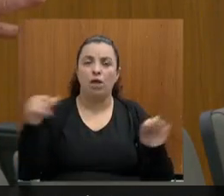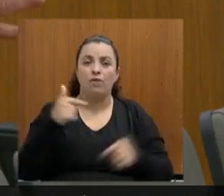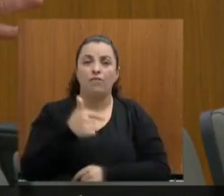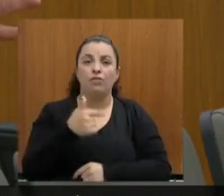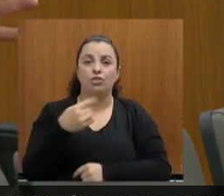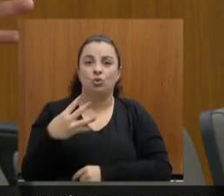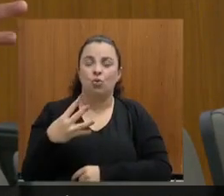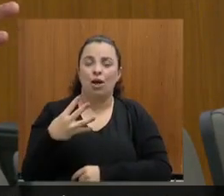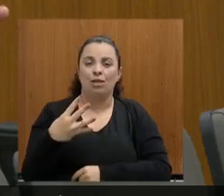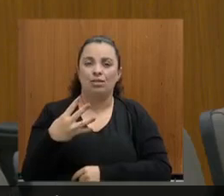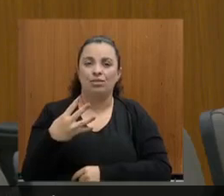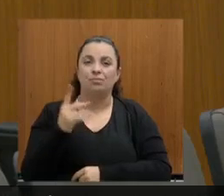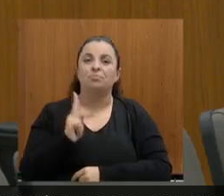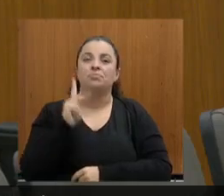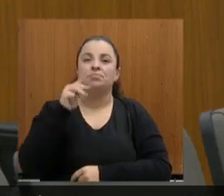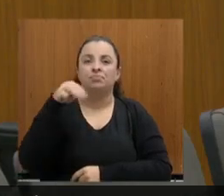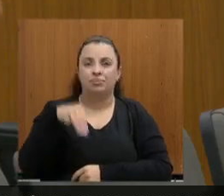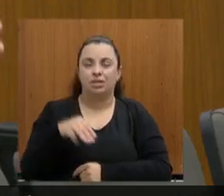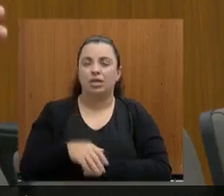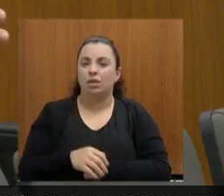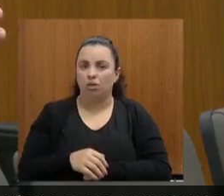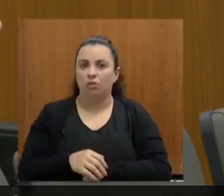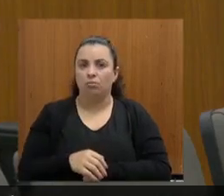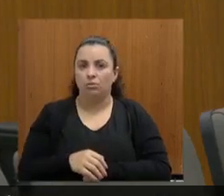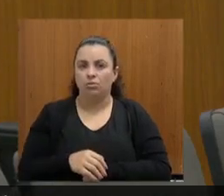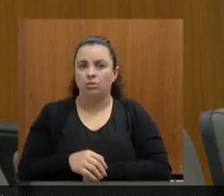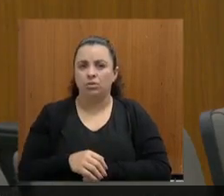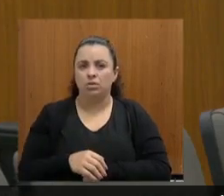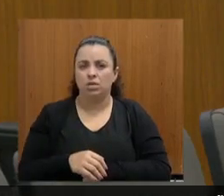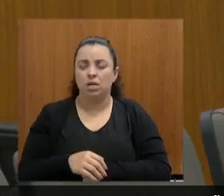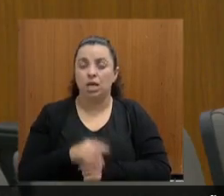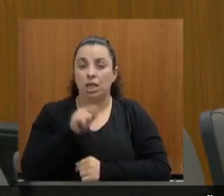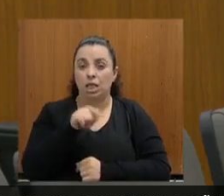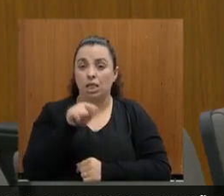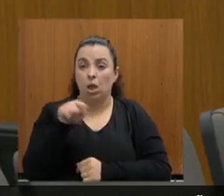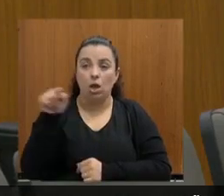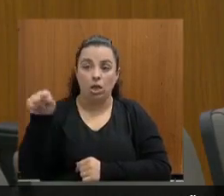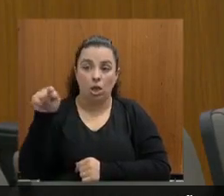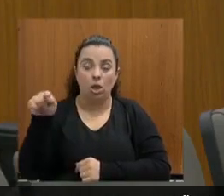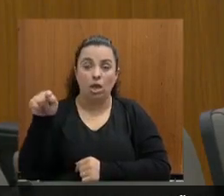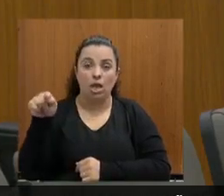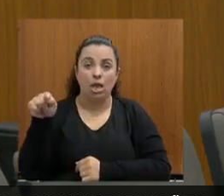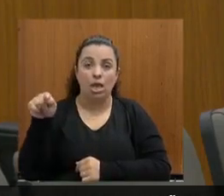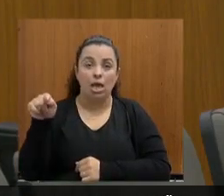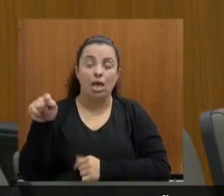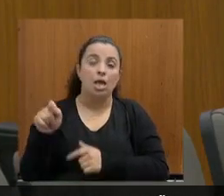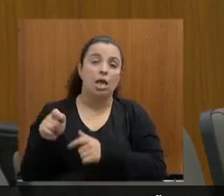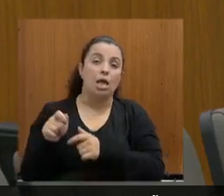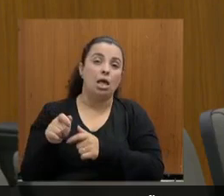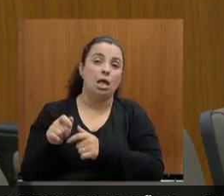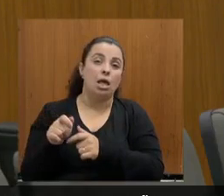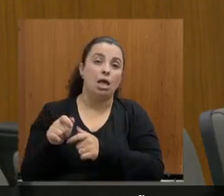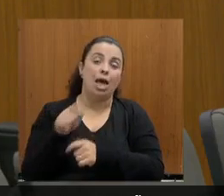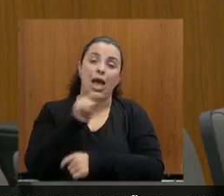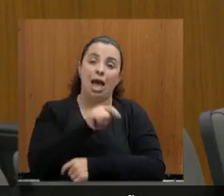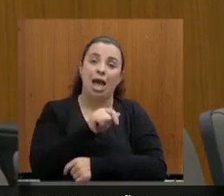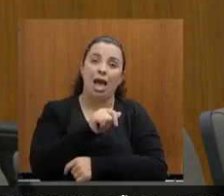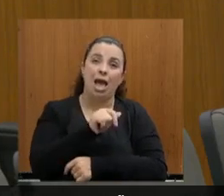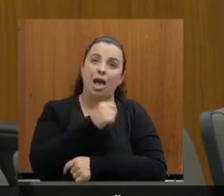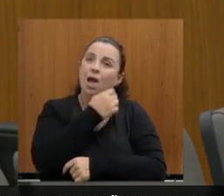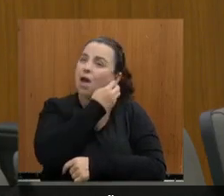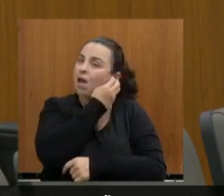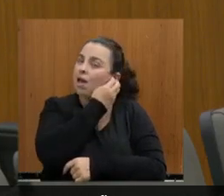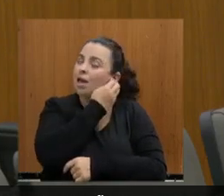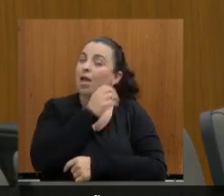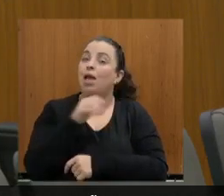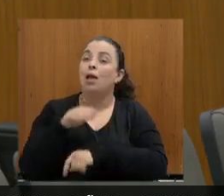Rio de Janeiro Sapucaia e o distrito Sapucaia maior do que Sapucaia e é mais rico do que Além